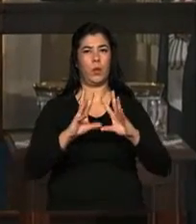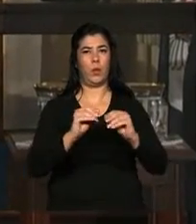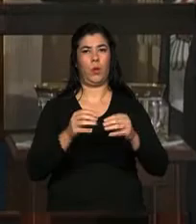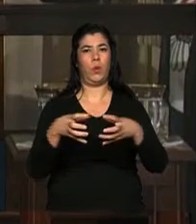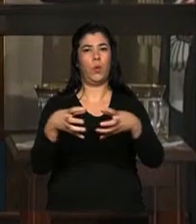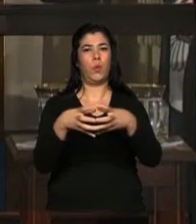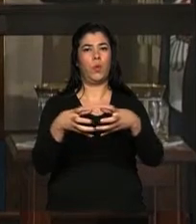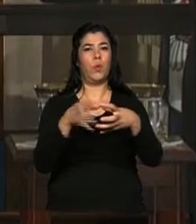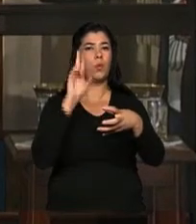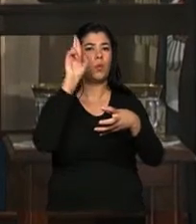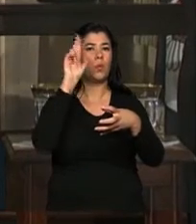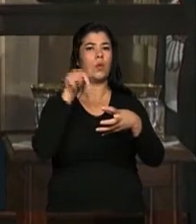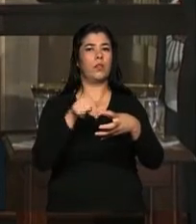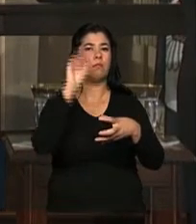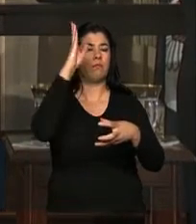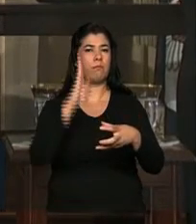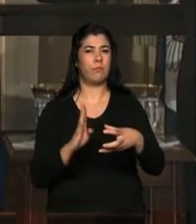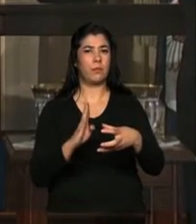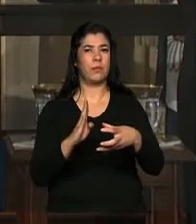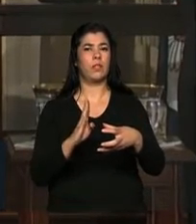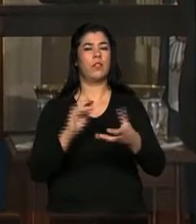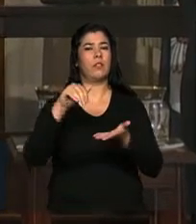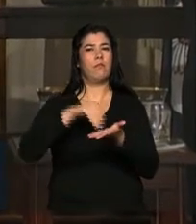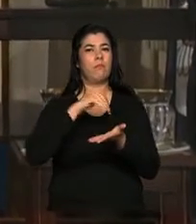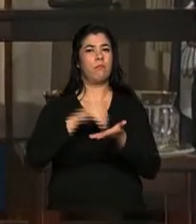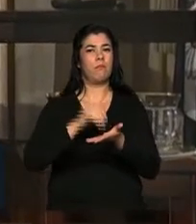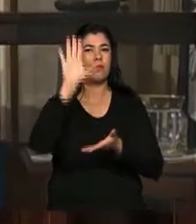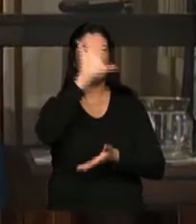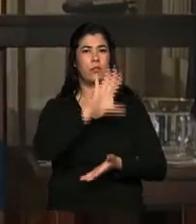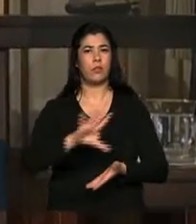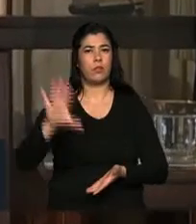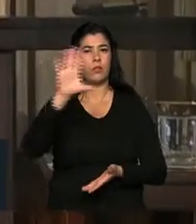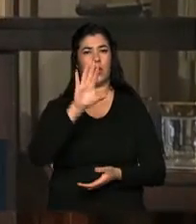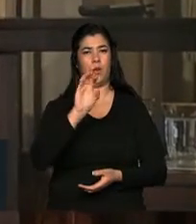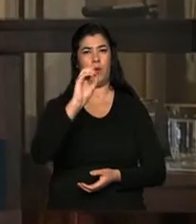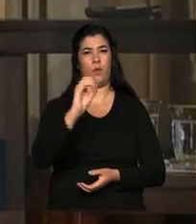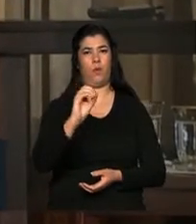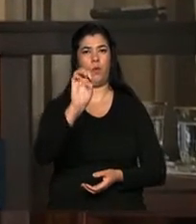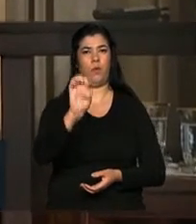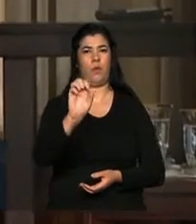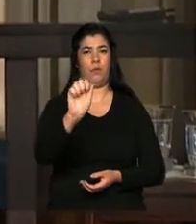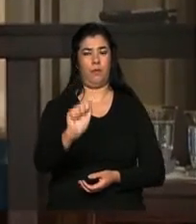do Brasil, Secretário-Geral da OEA,